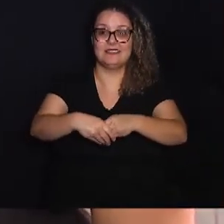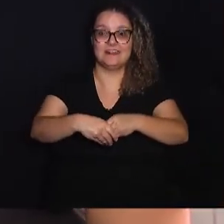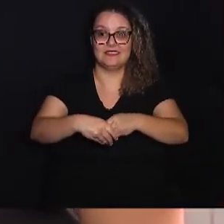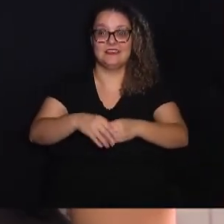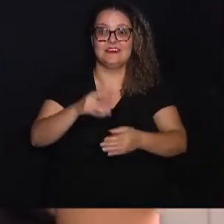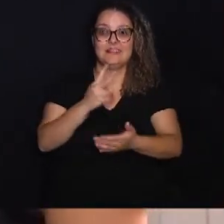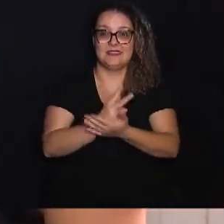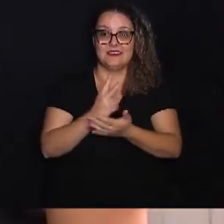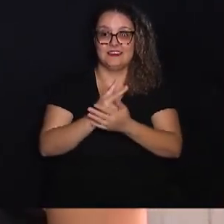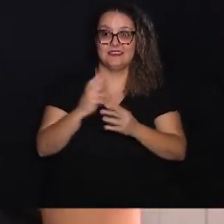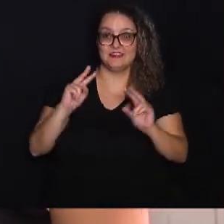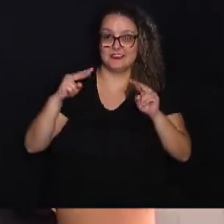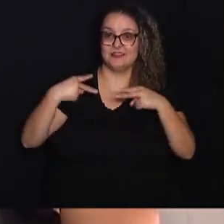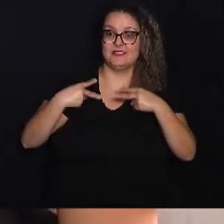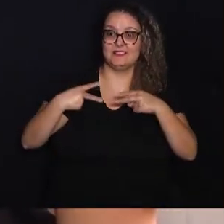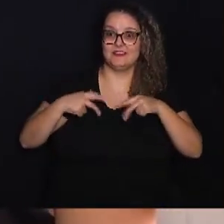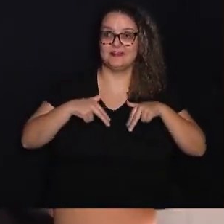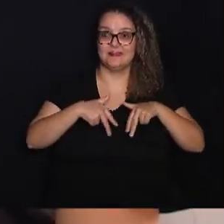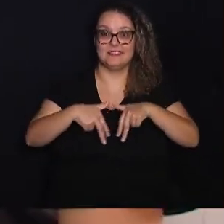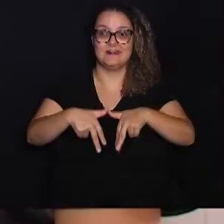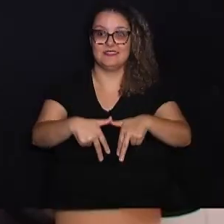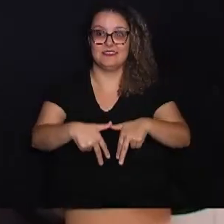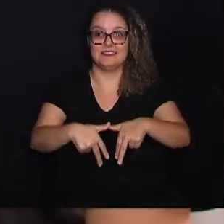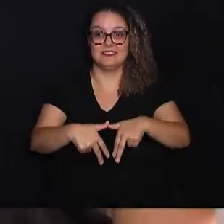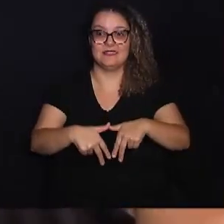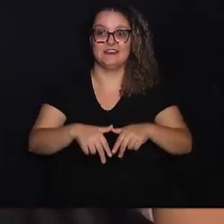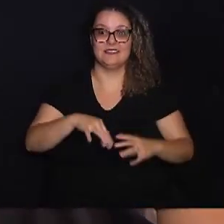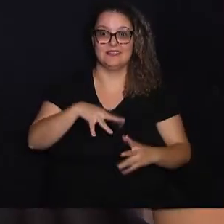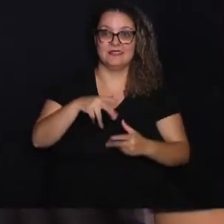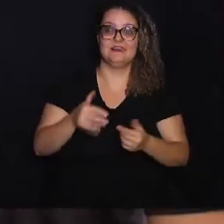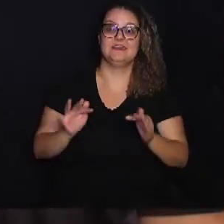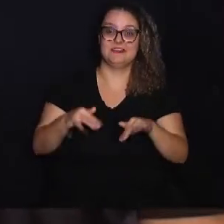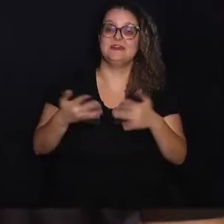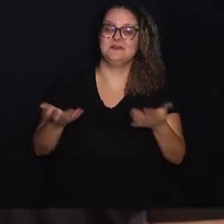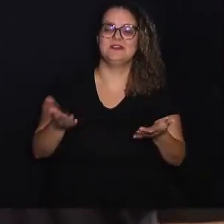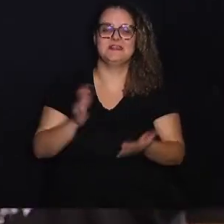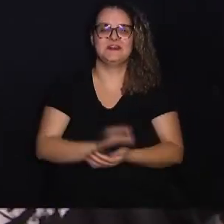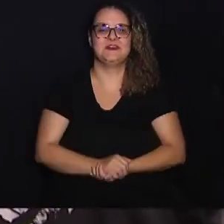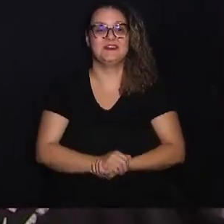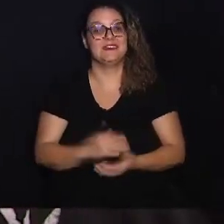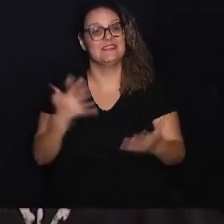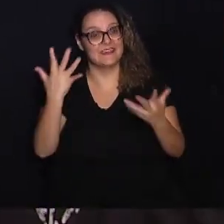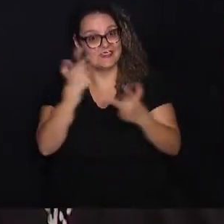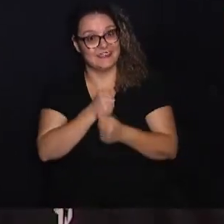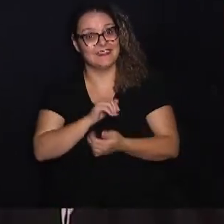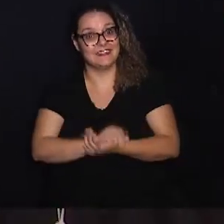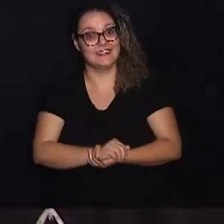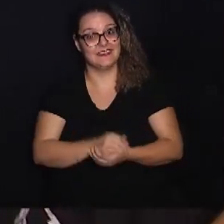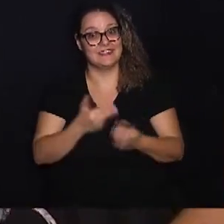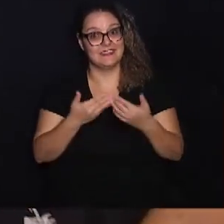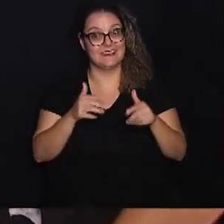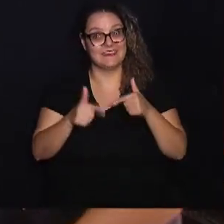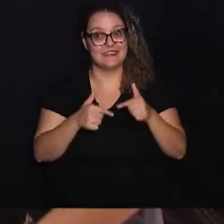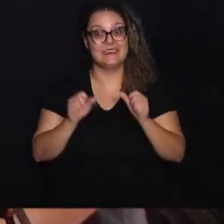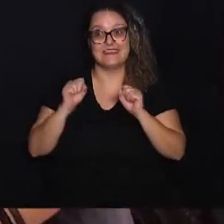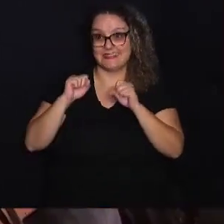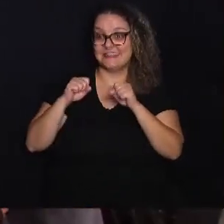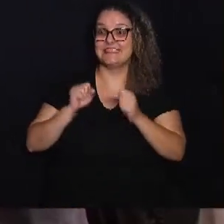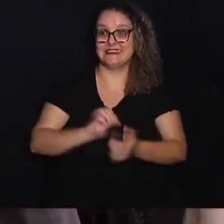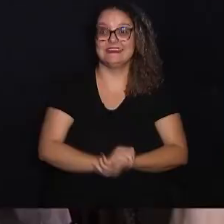sempre de mim, caminhando lado a lado, por esse mundo enfim. Que lindo, vocês abrem os trabalhos assim?